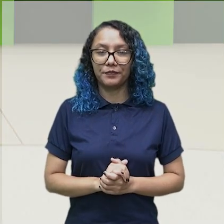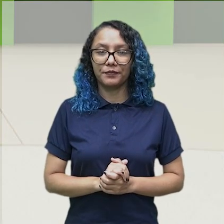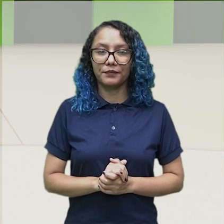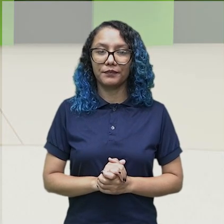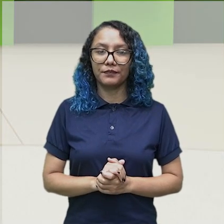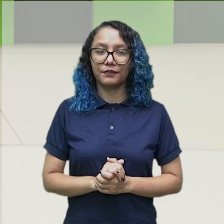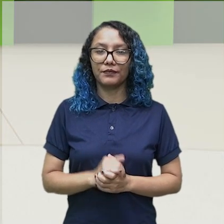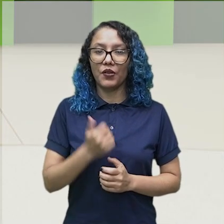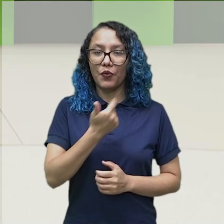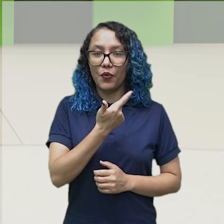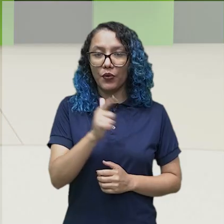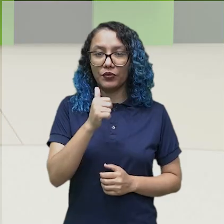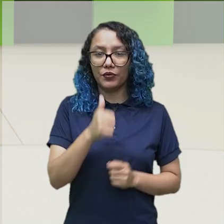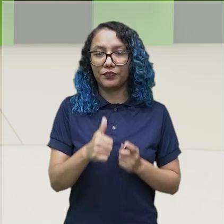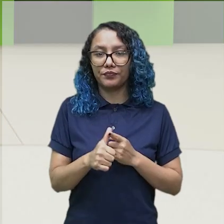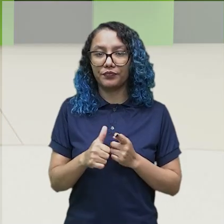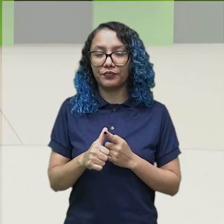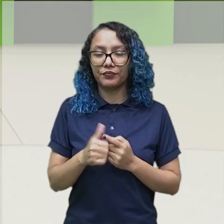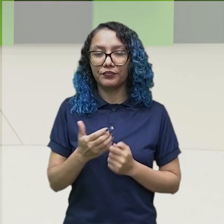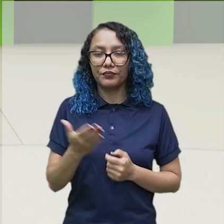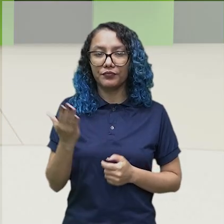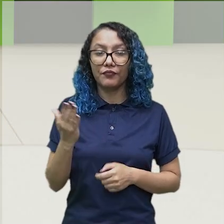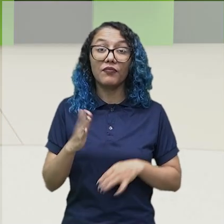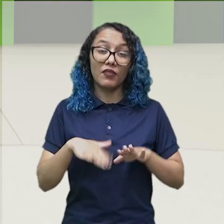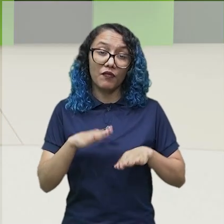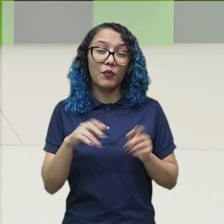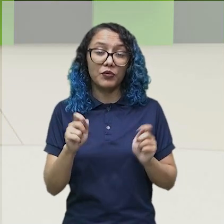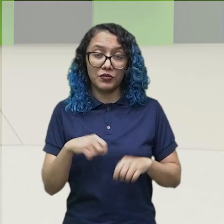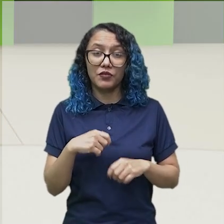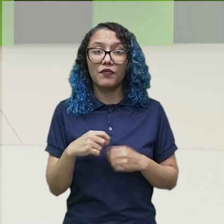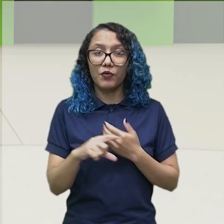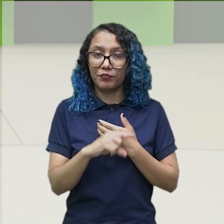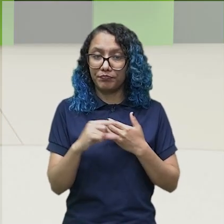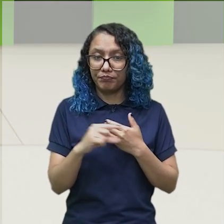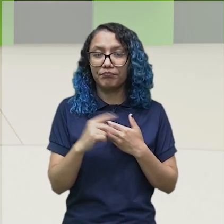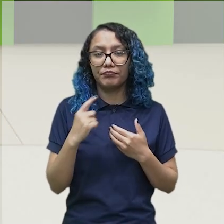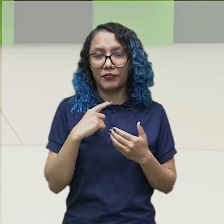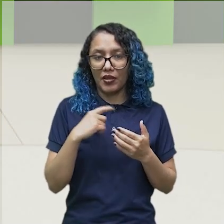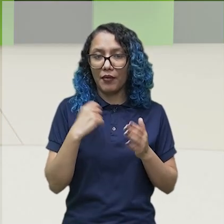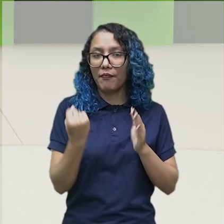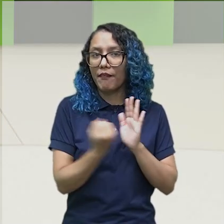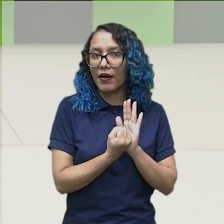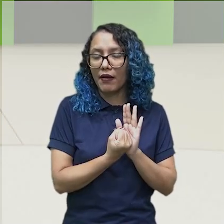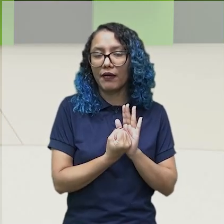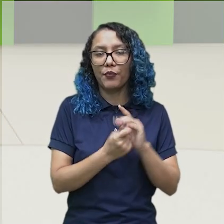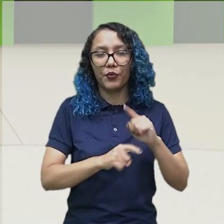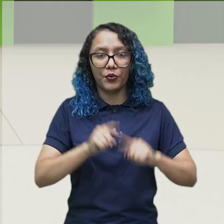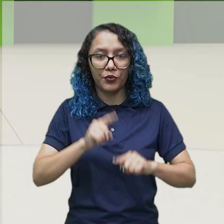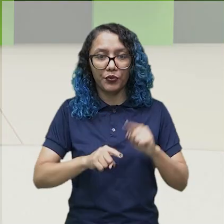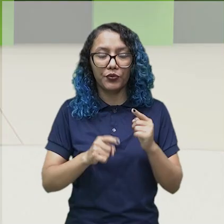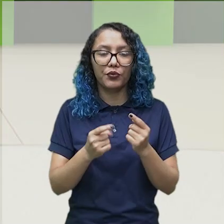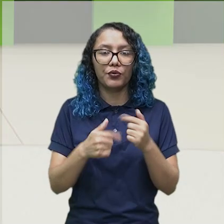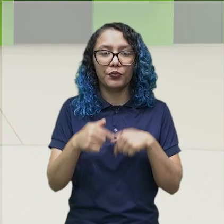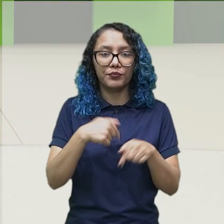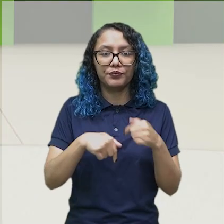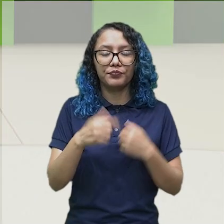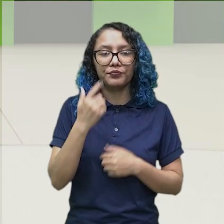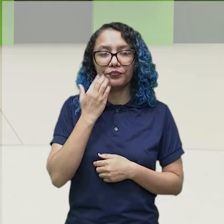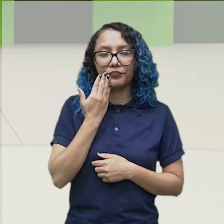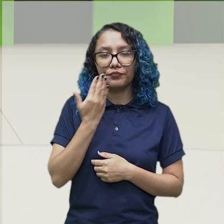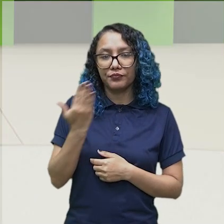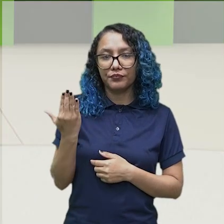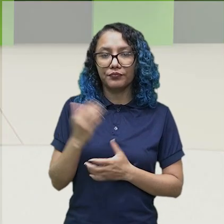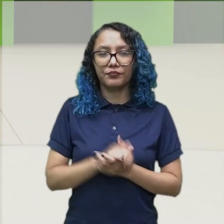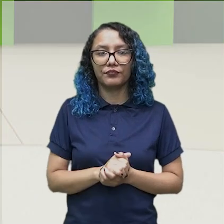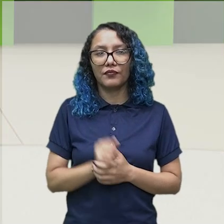Temos ainda, né, mais símbolos que podem eventualmente aparecer nos rótulos, né? E aí nós temos o primeiro aqui, que